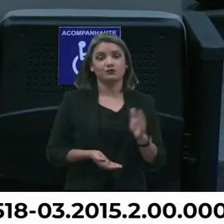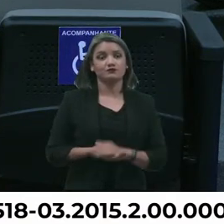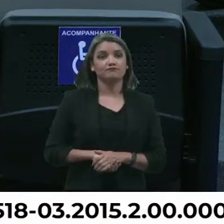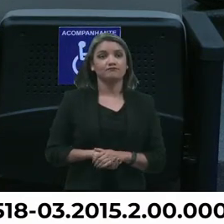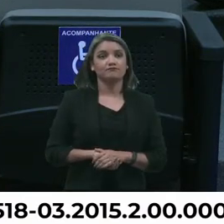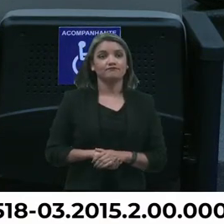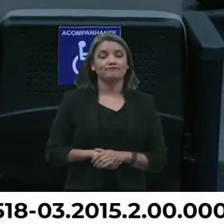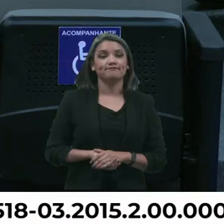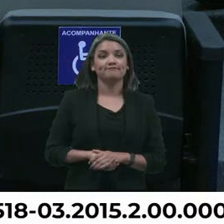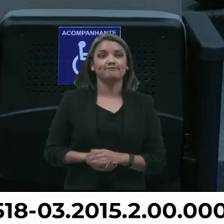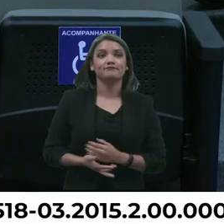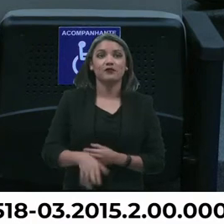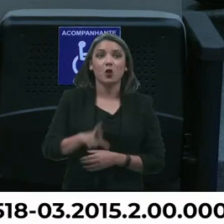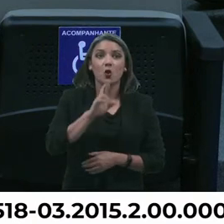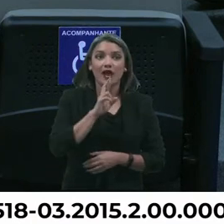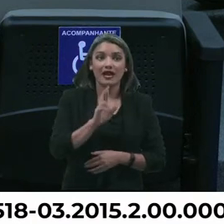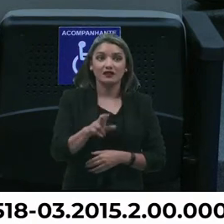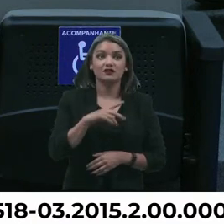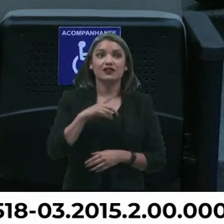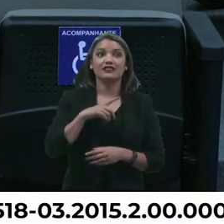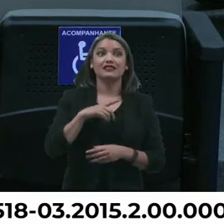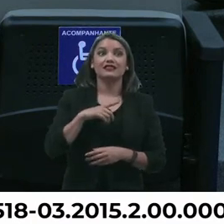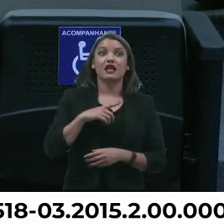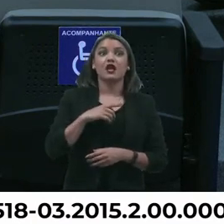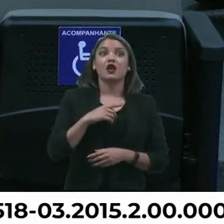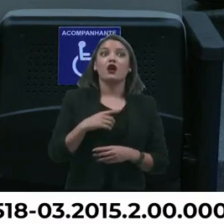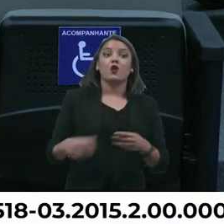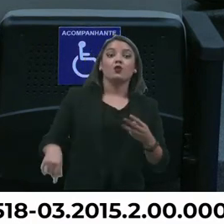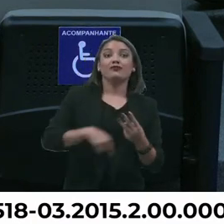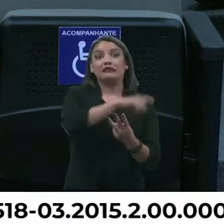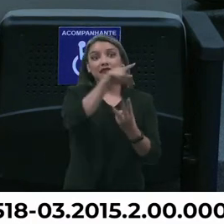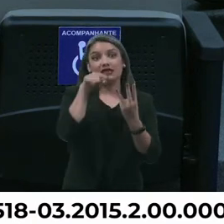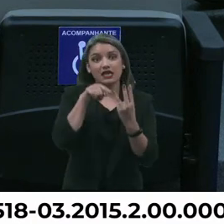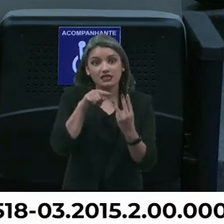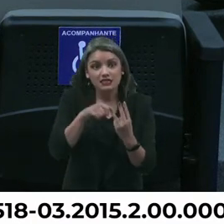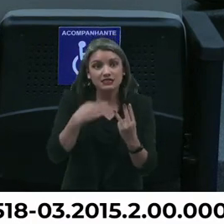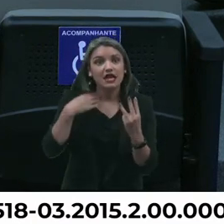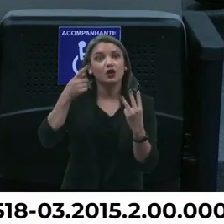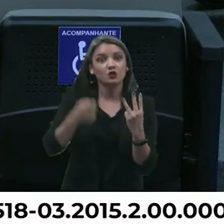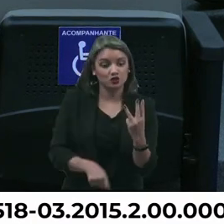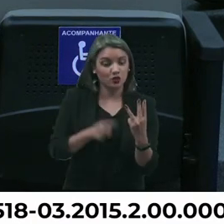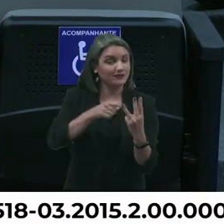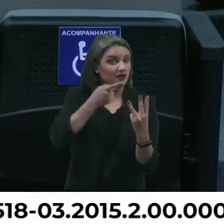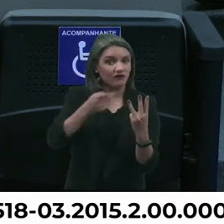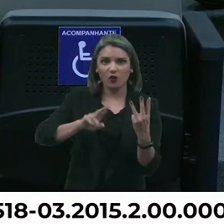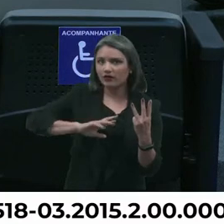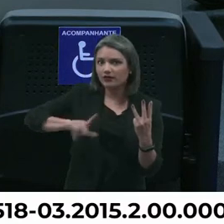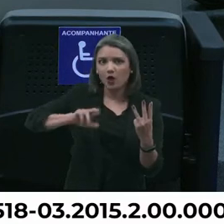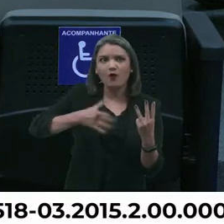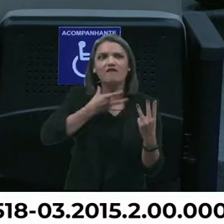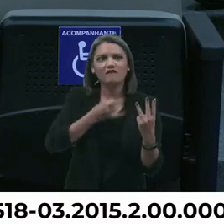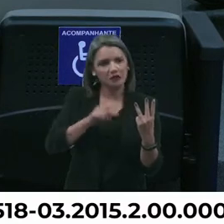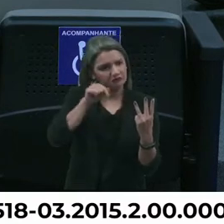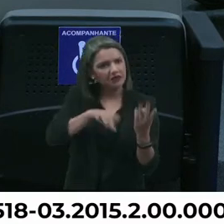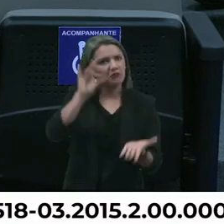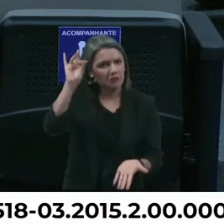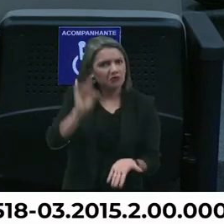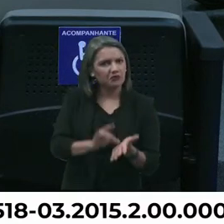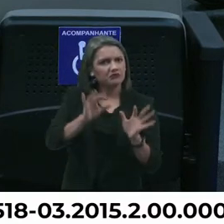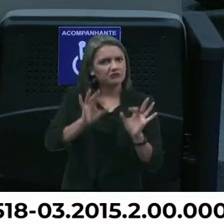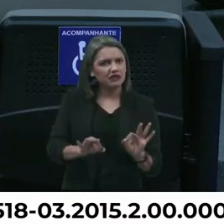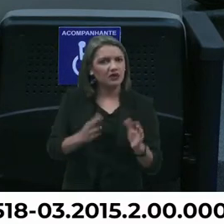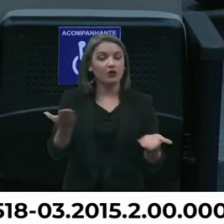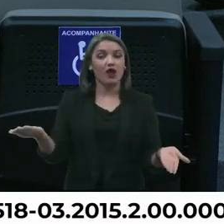O resultado, já julgado por um terceiro magistrado desse incidente, é que não houve falsidade coisa nenhuma e o processo é